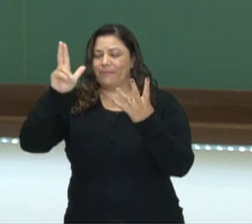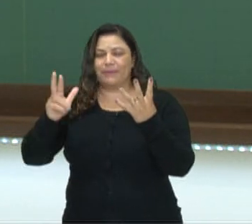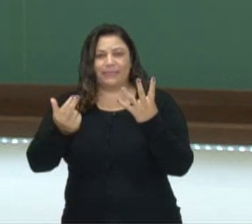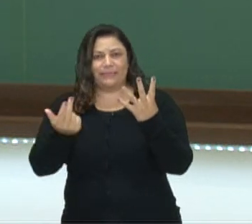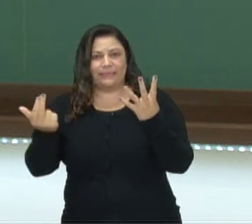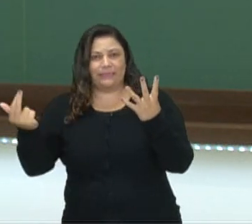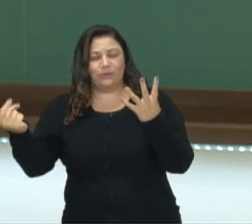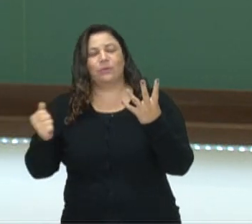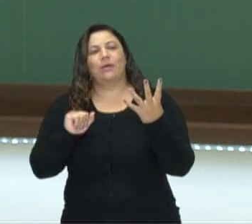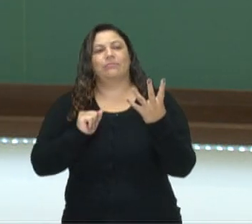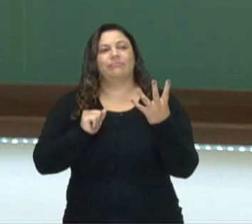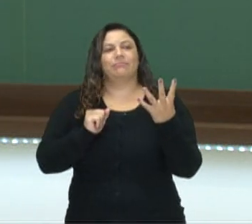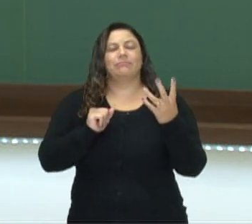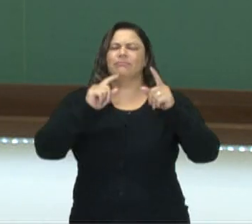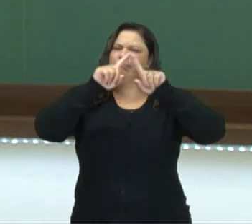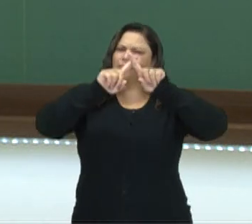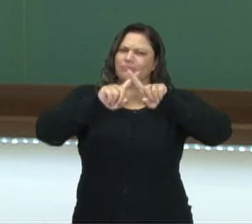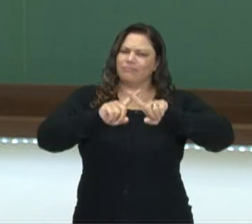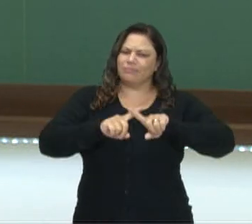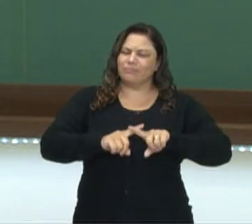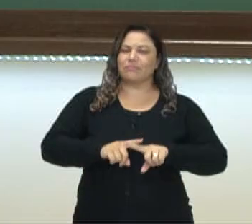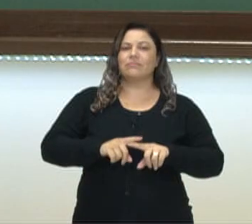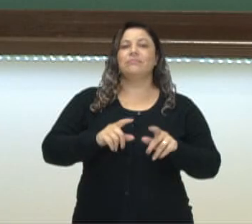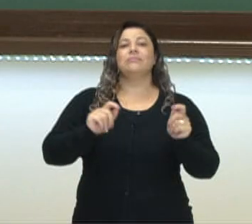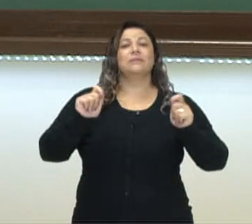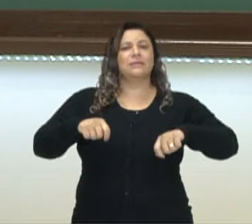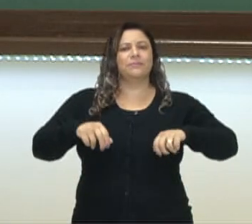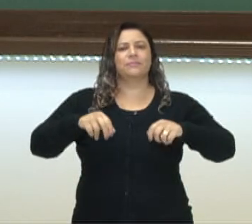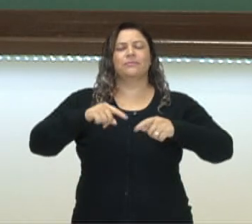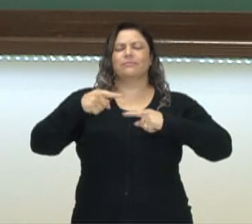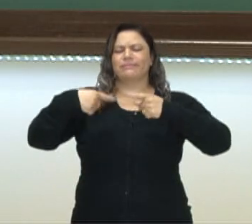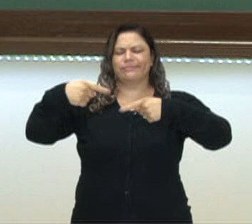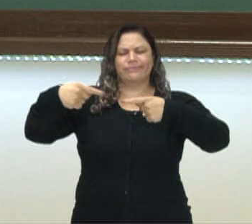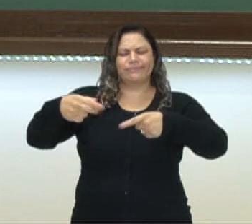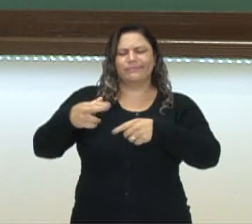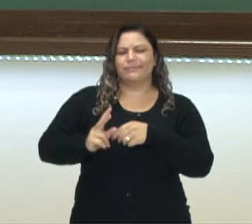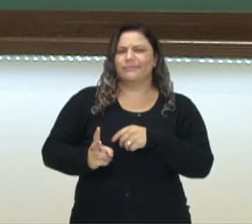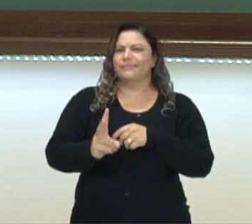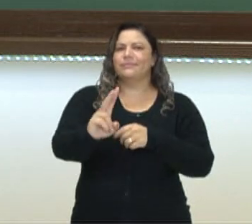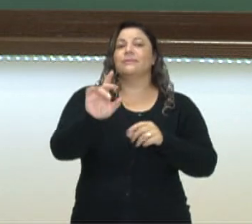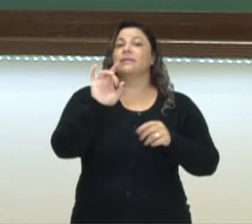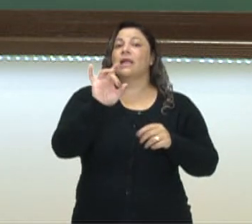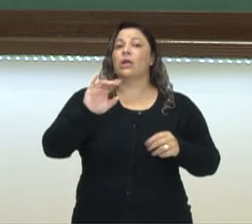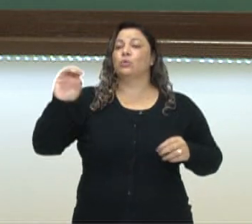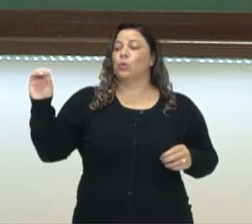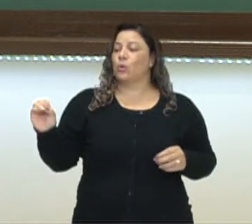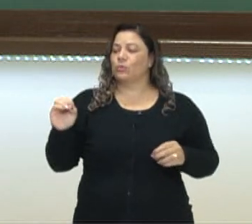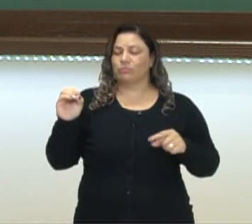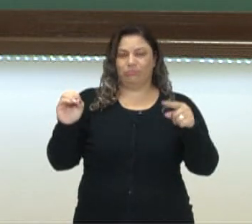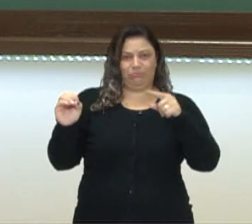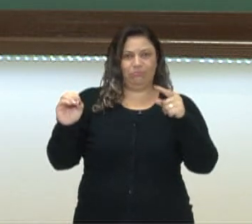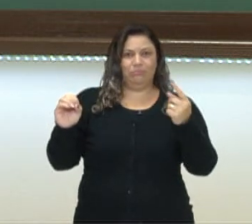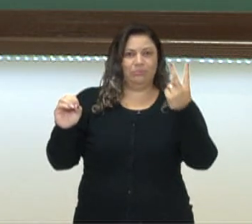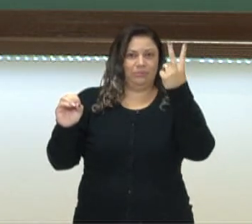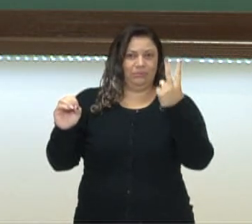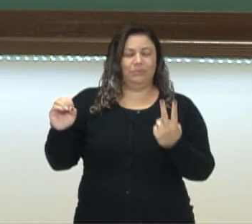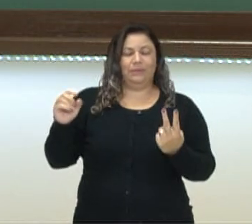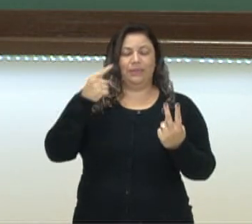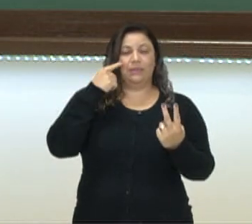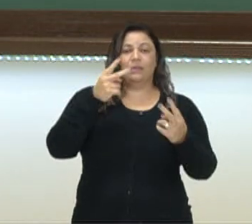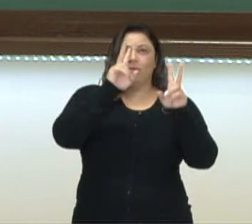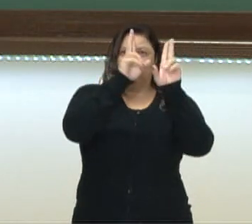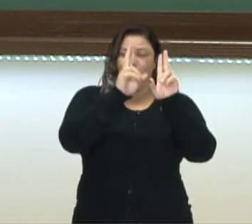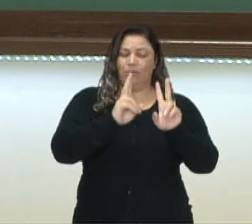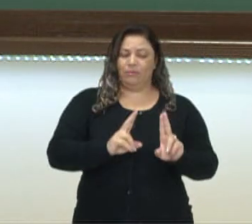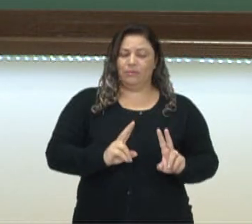por 10, por 100, por 1000, por 10.000, por 100.000, por 1 milhão, é só eu fazer o quê? Faço o fator, por